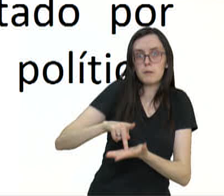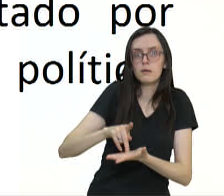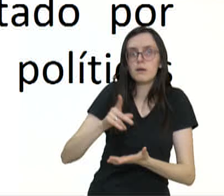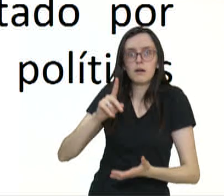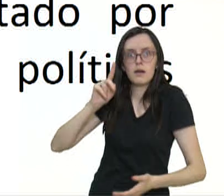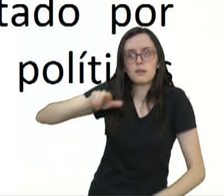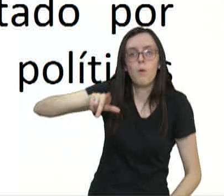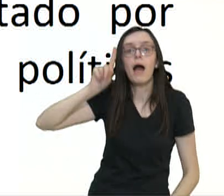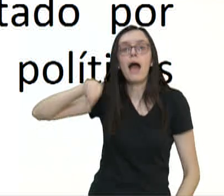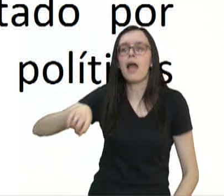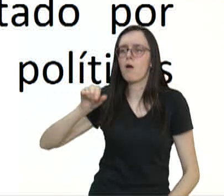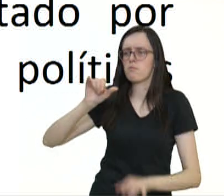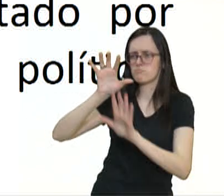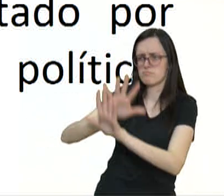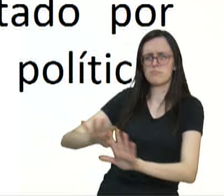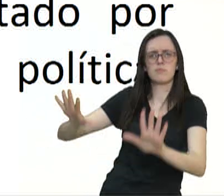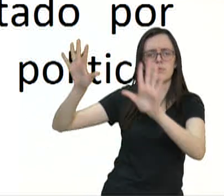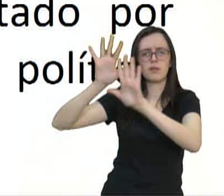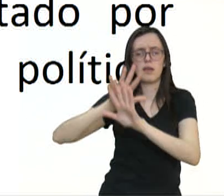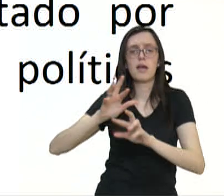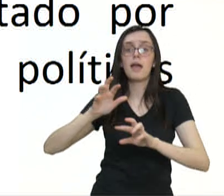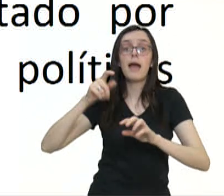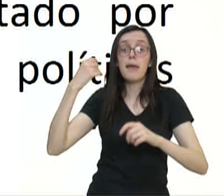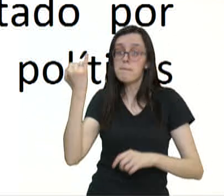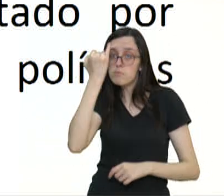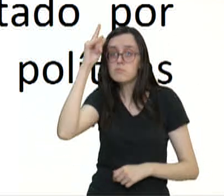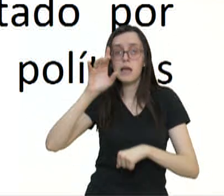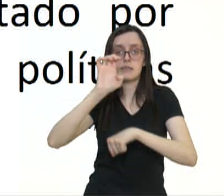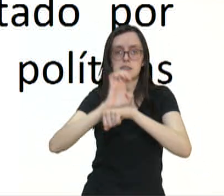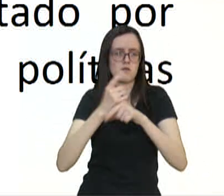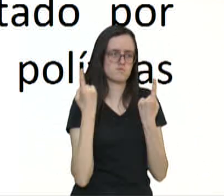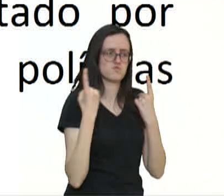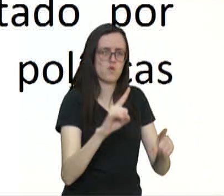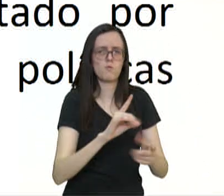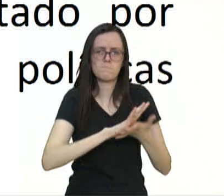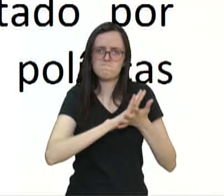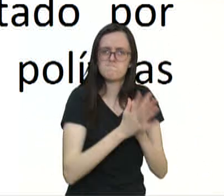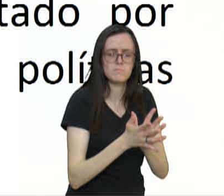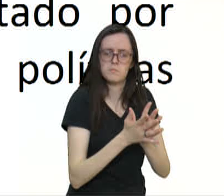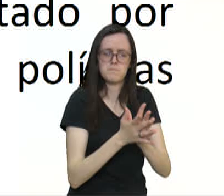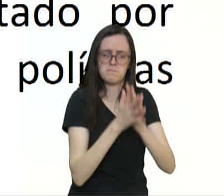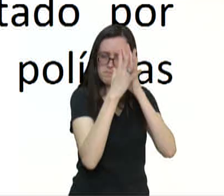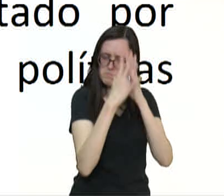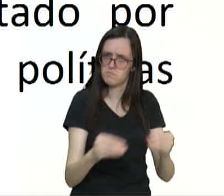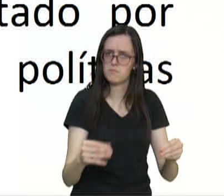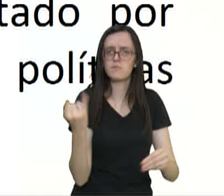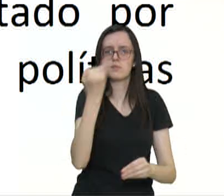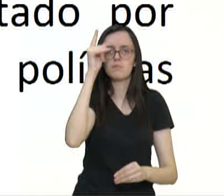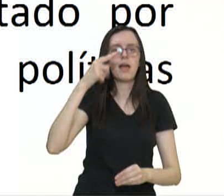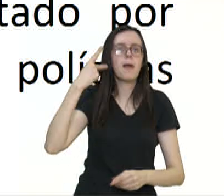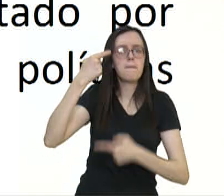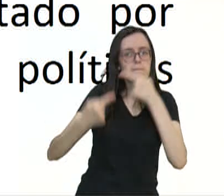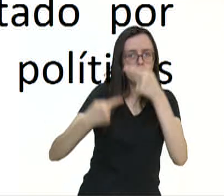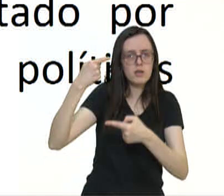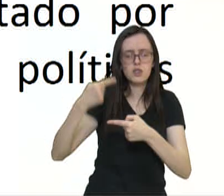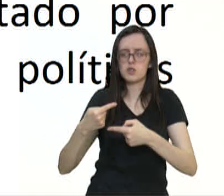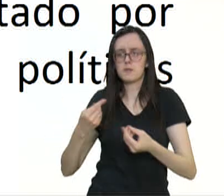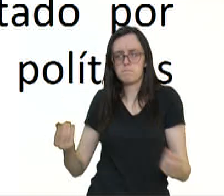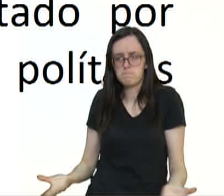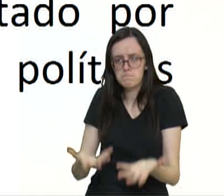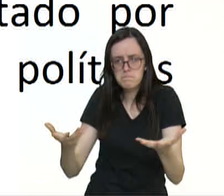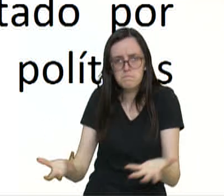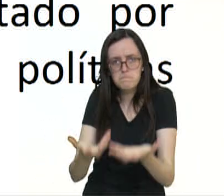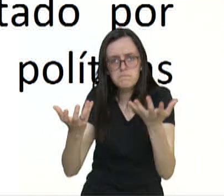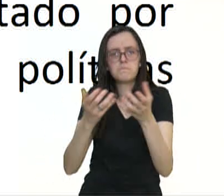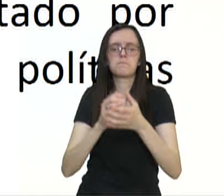que o combate ao preconceito precisa ser enfrentado pelo Estado por meio da educação e de políticas afirmativas. Então, essas